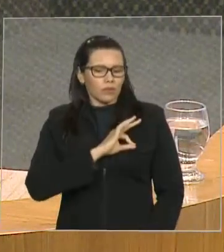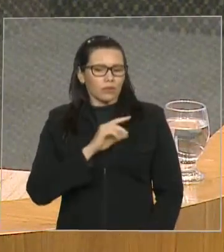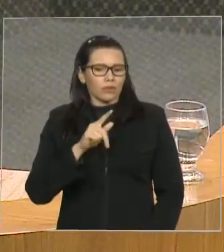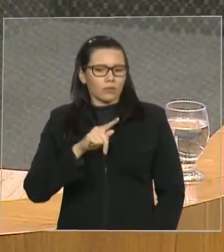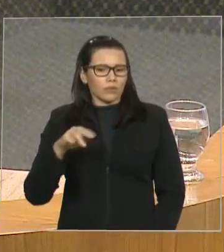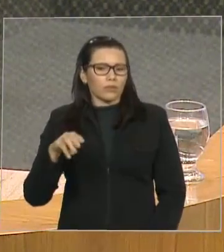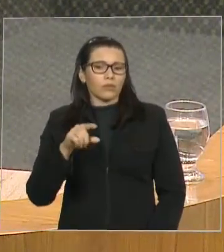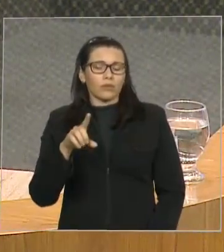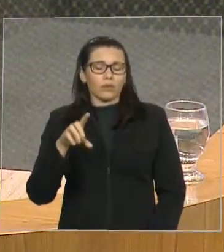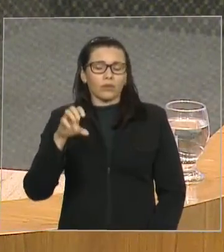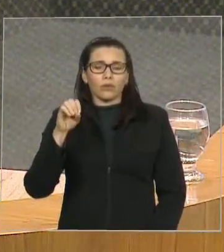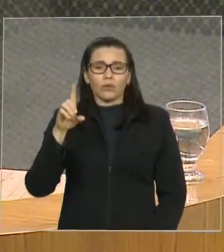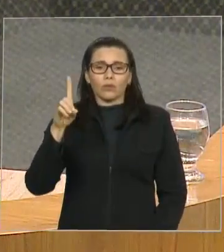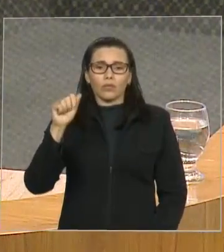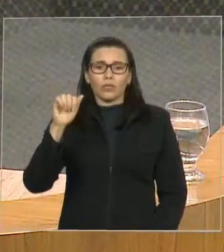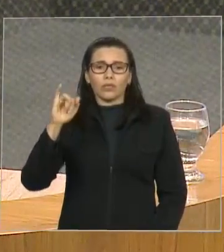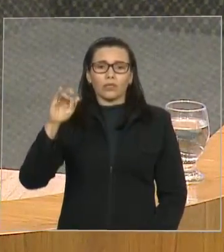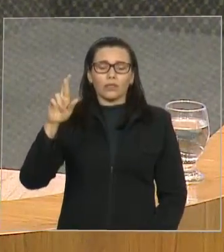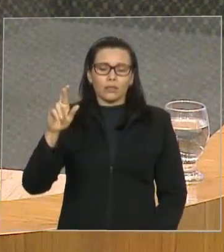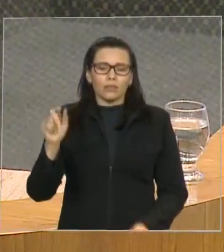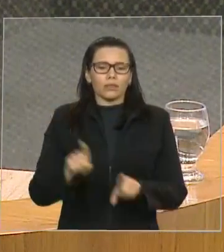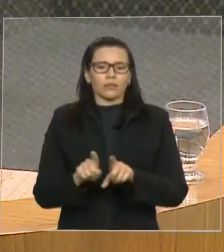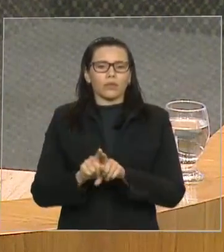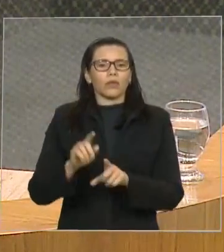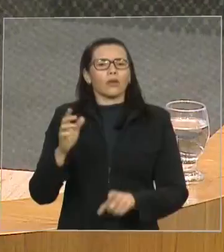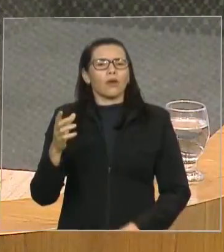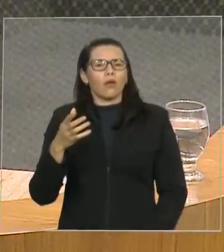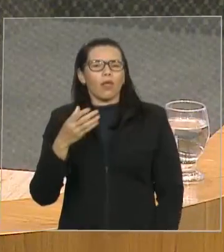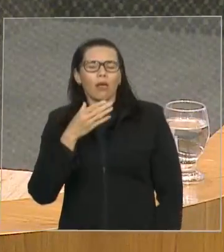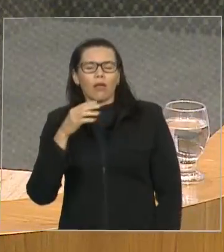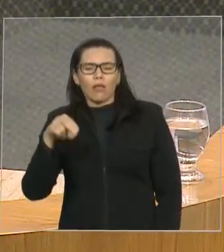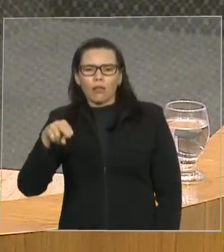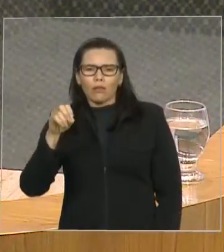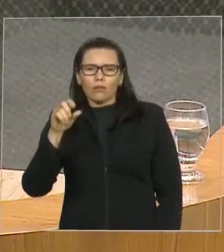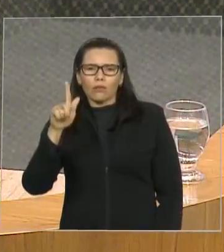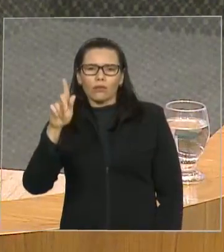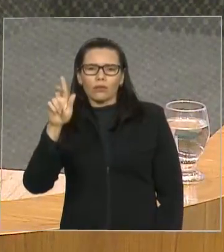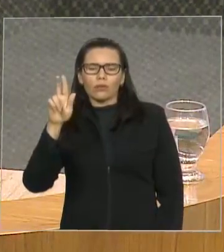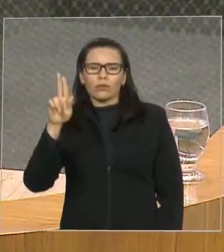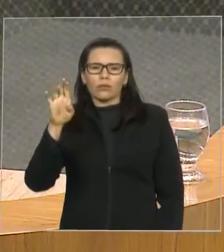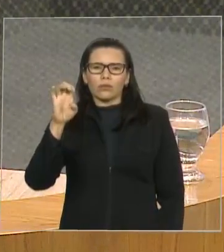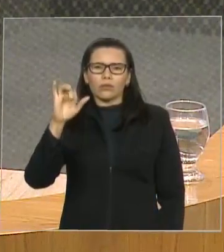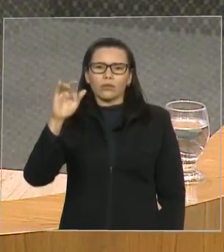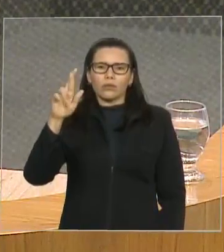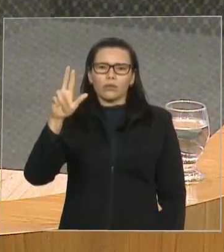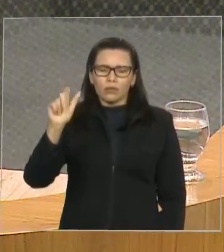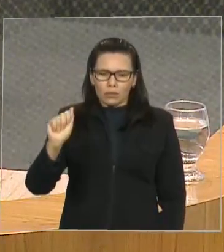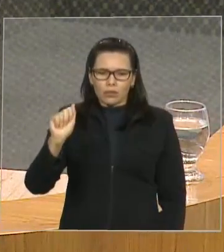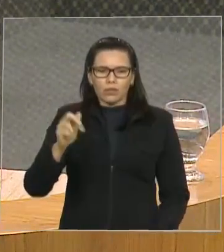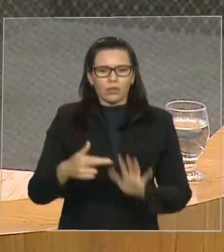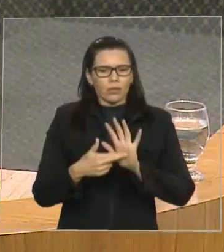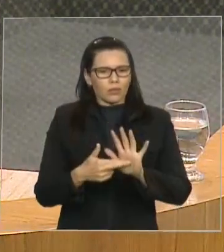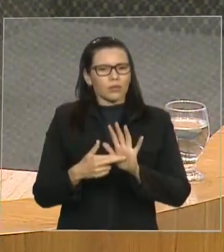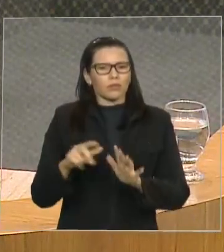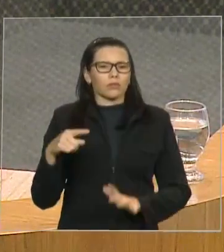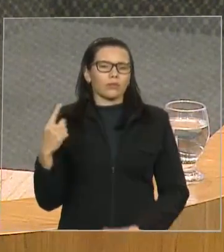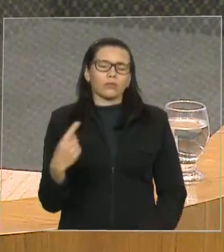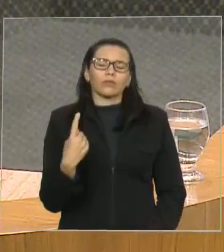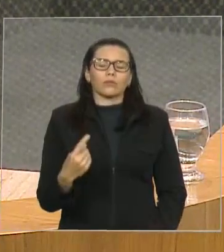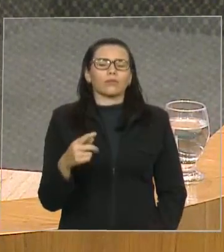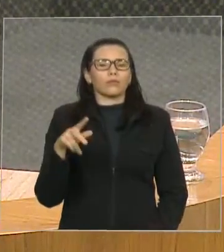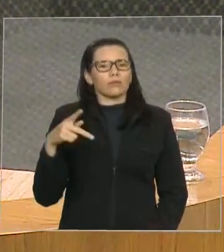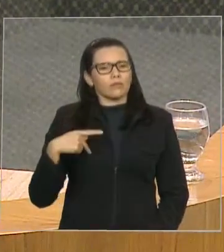Odair, Coronel Silva Filho, Tenente Coronel Nogueira, em nome do Pacto pela Paz, que estão aqui representando, nossos pastores